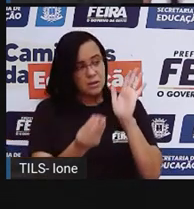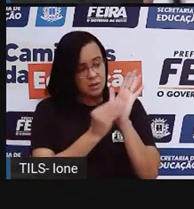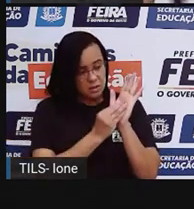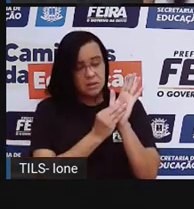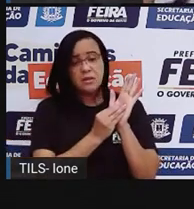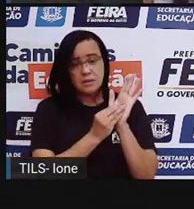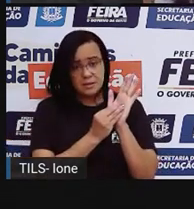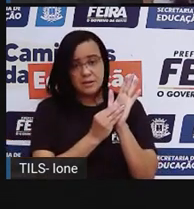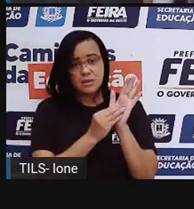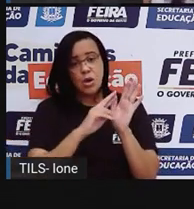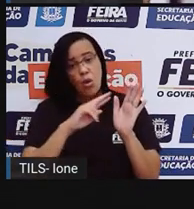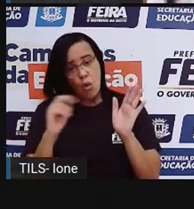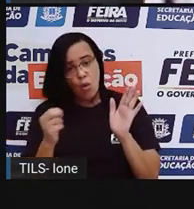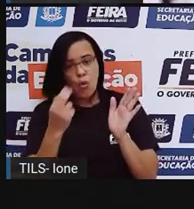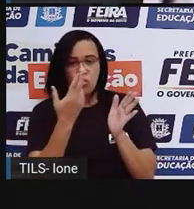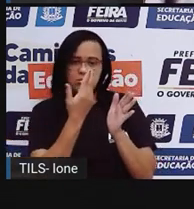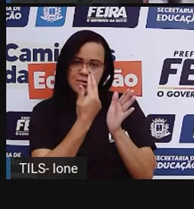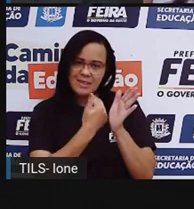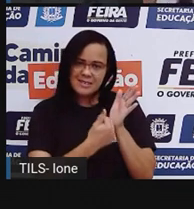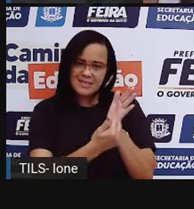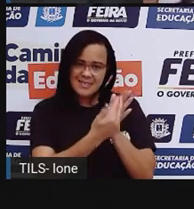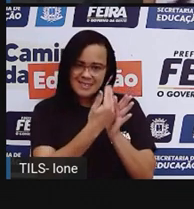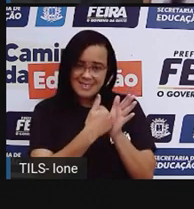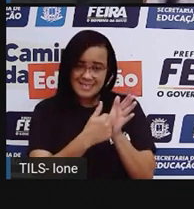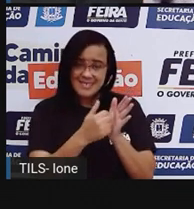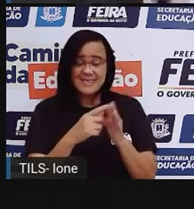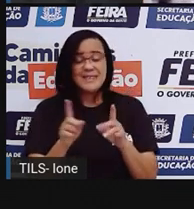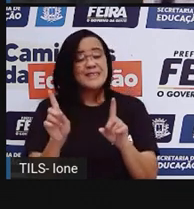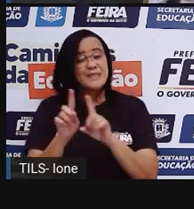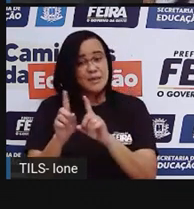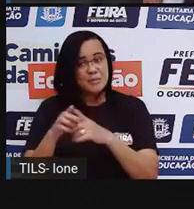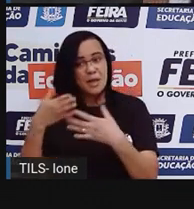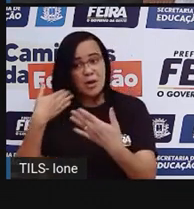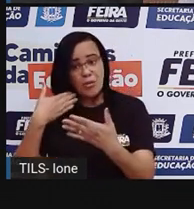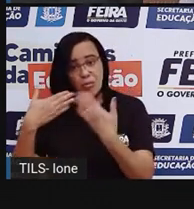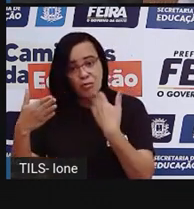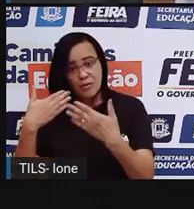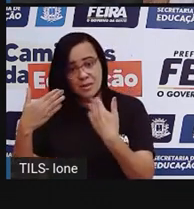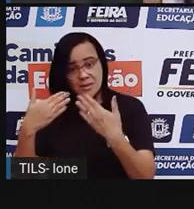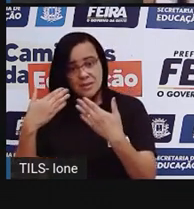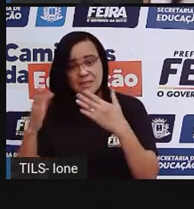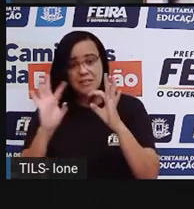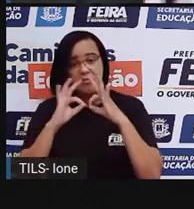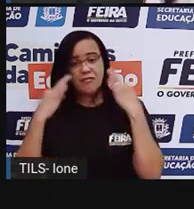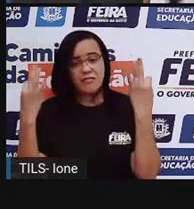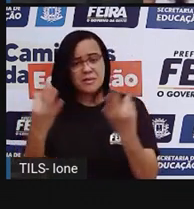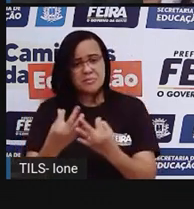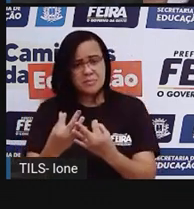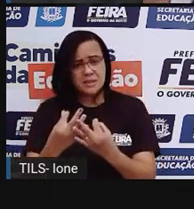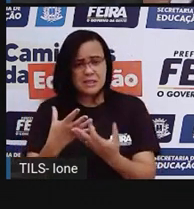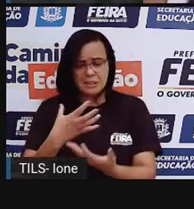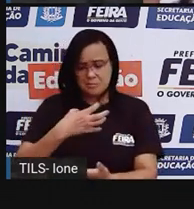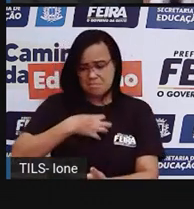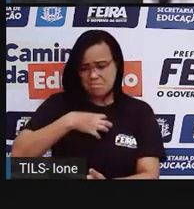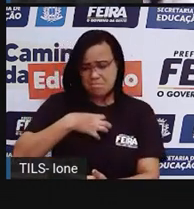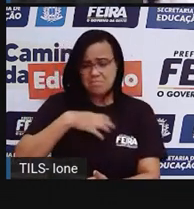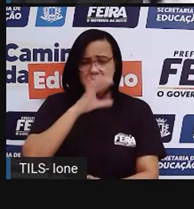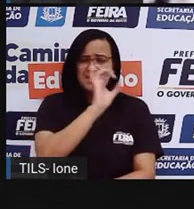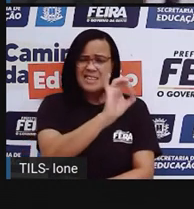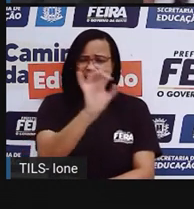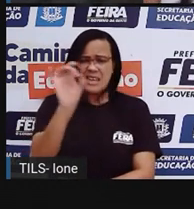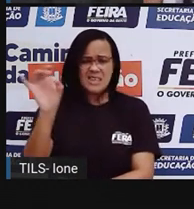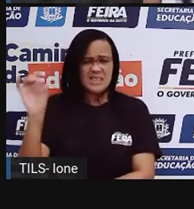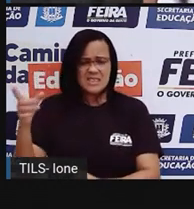aí você pode conversar com os seus familiares sobre cada uma dessas emoções, né? O que deixa cada um dos seus